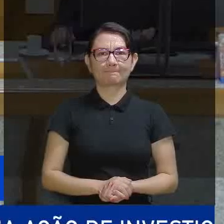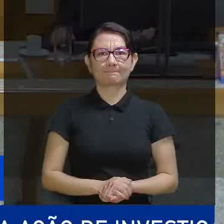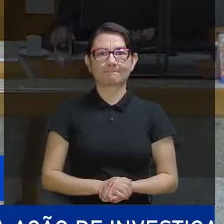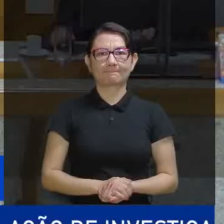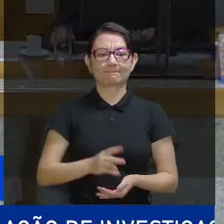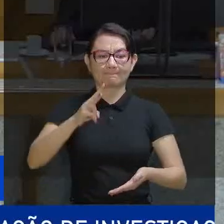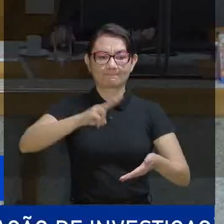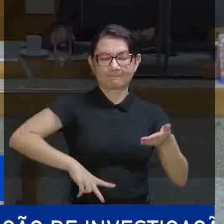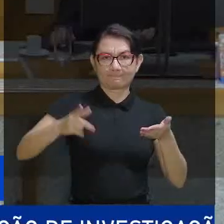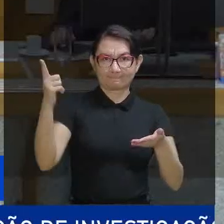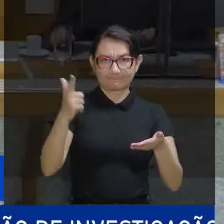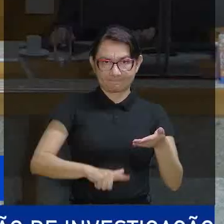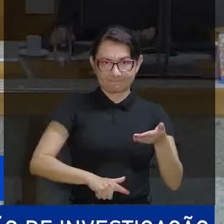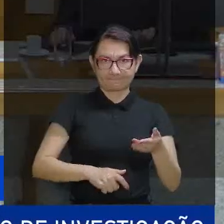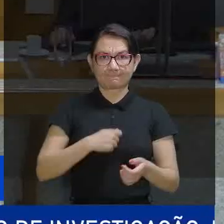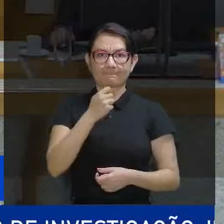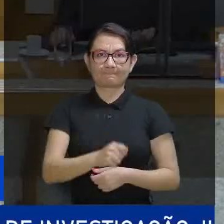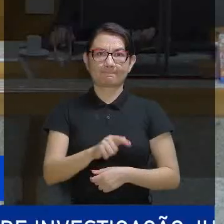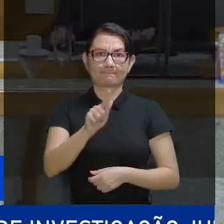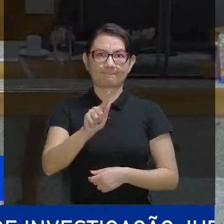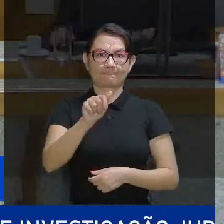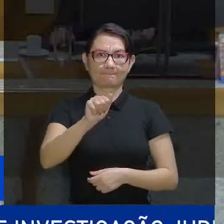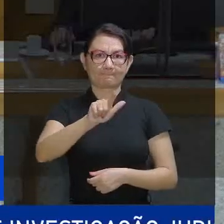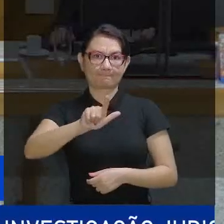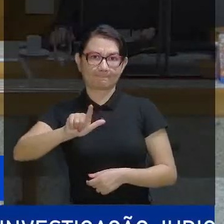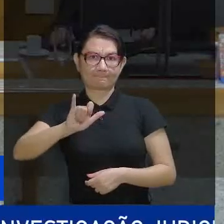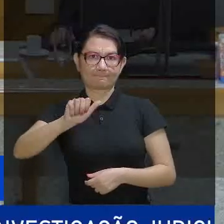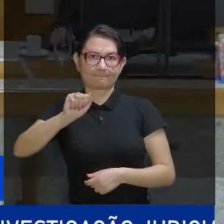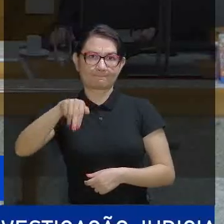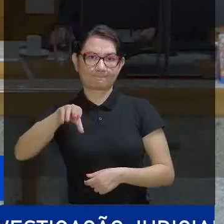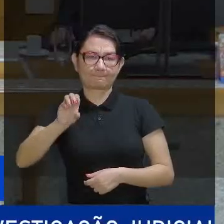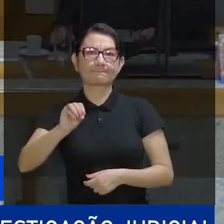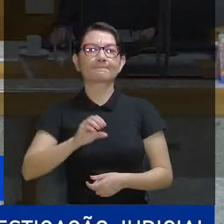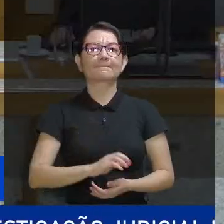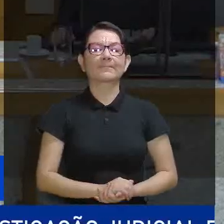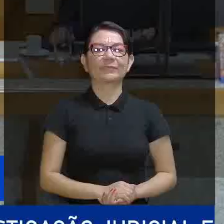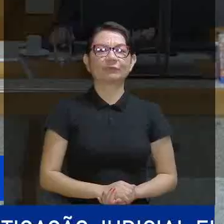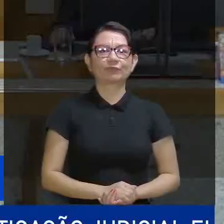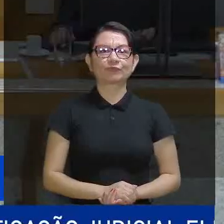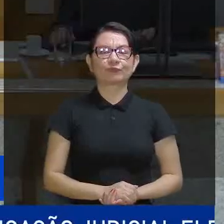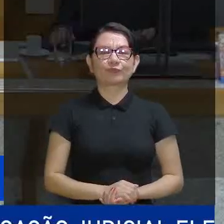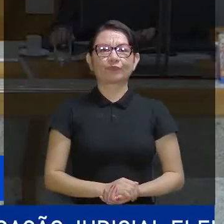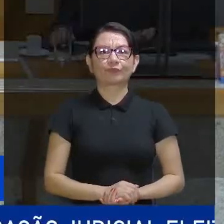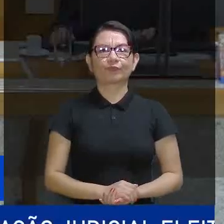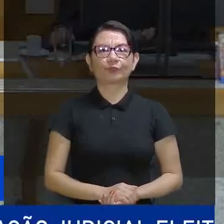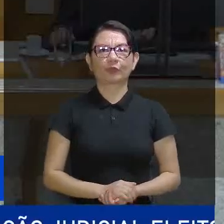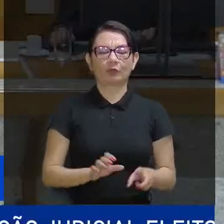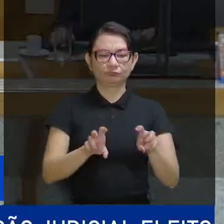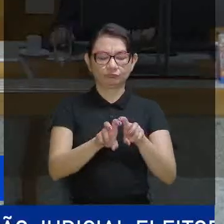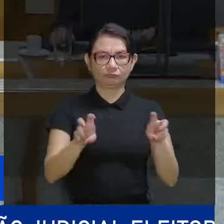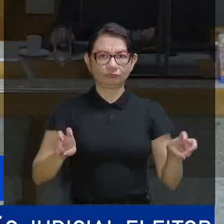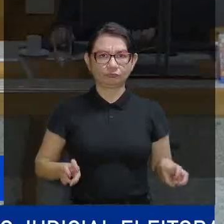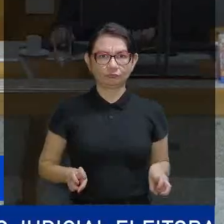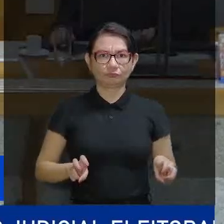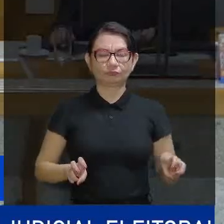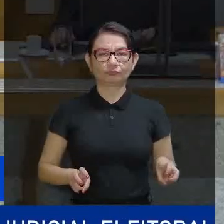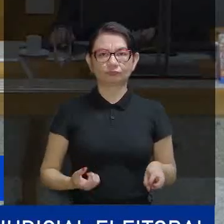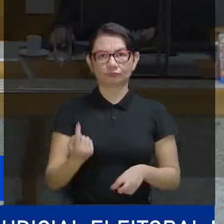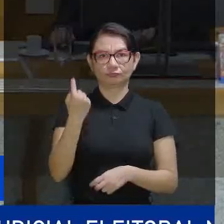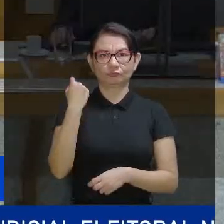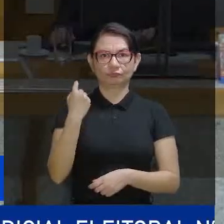vista do juiz Galiano Sei. Na composição originária em